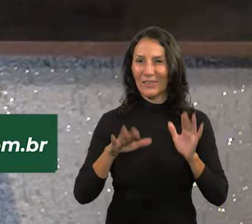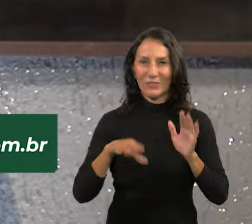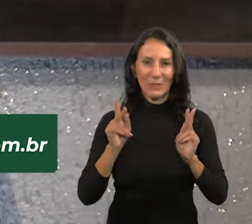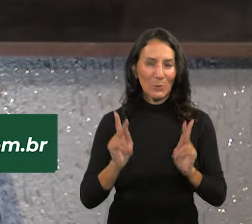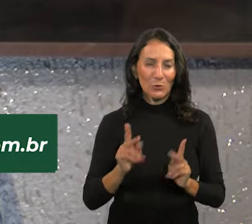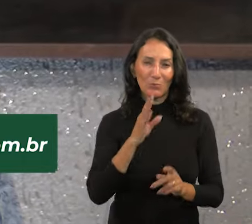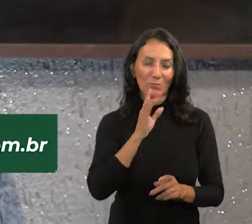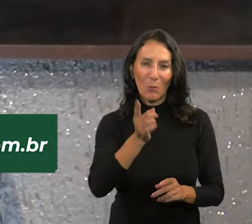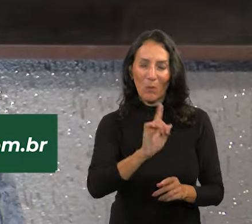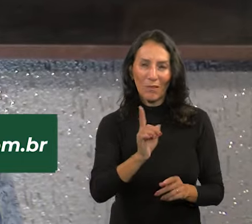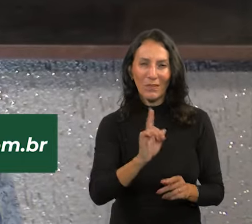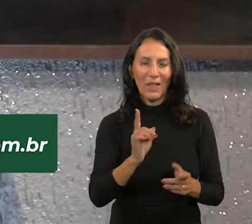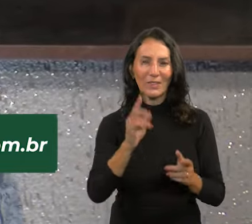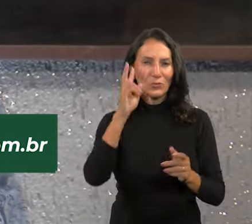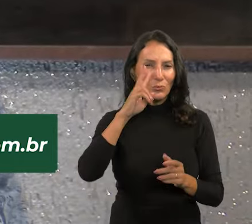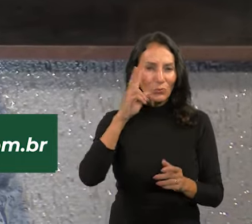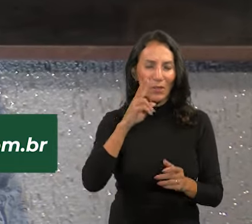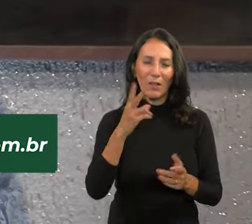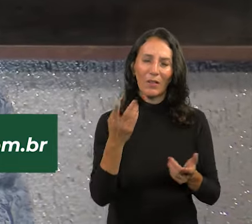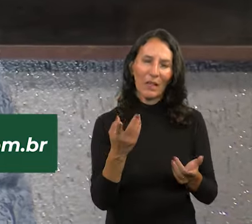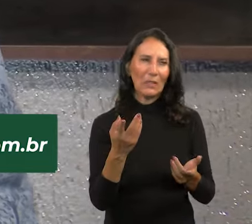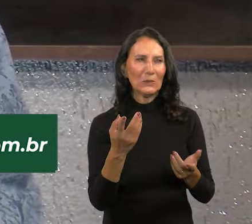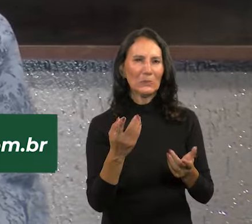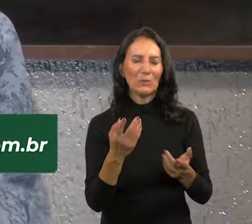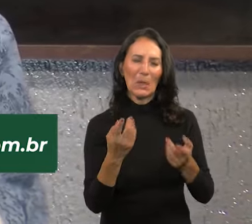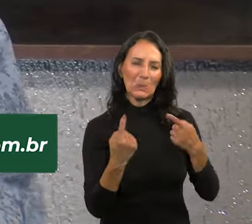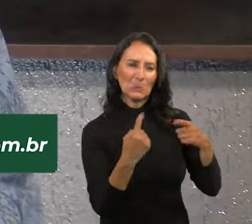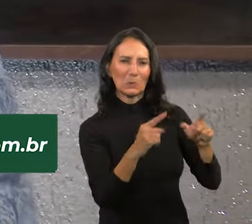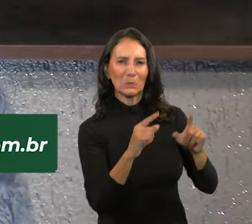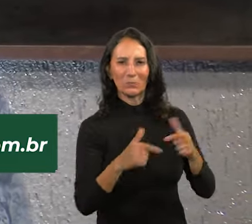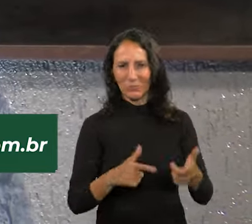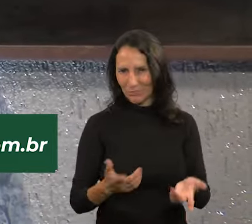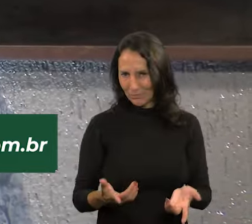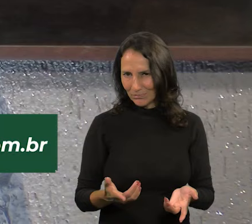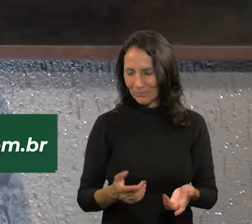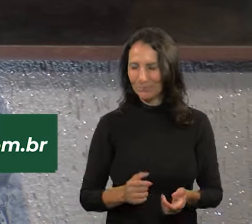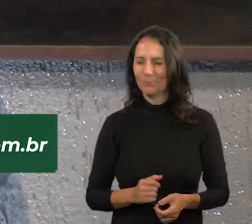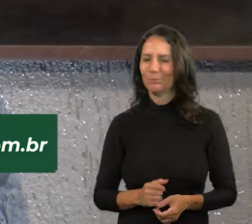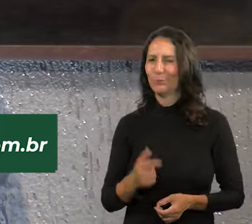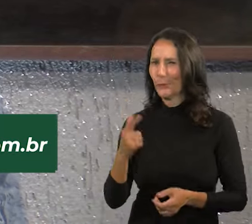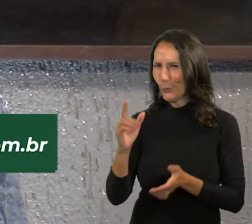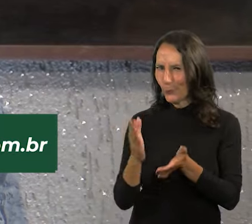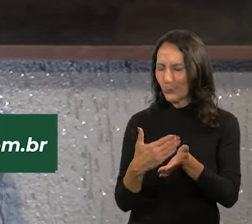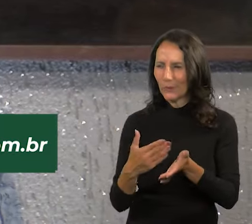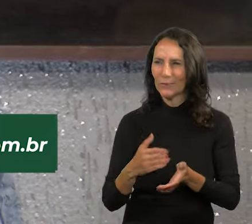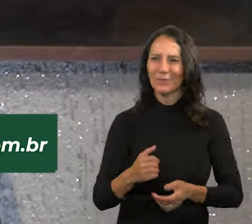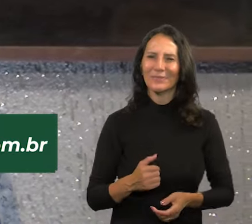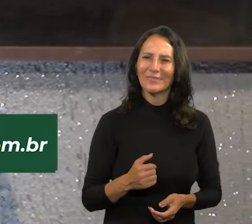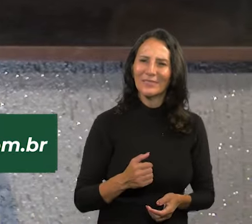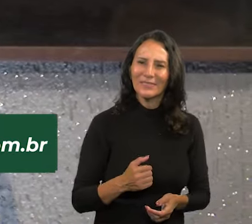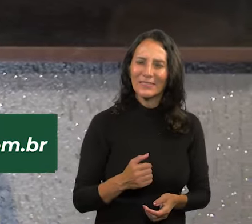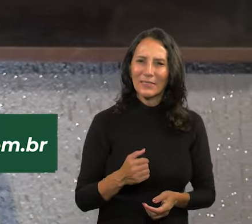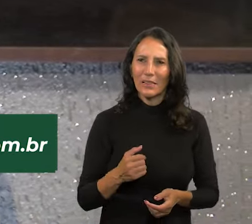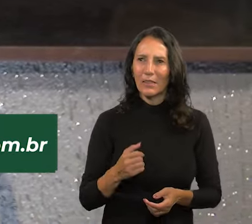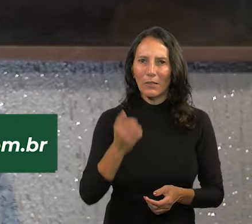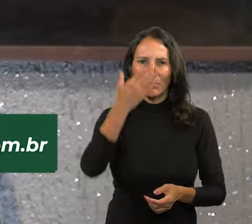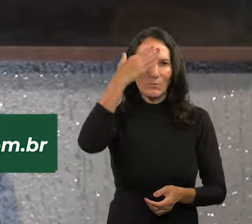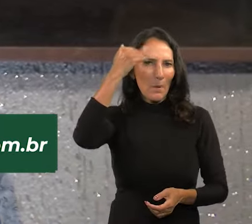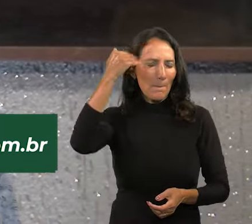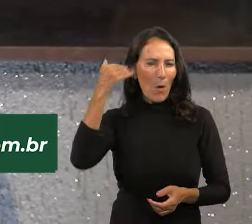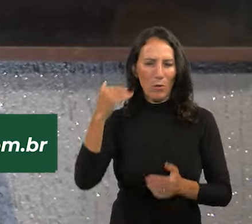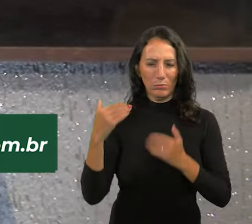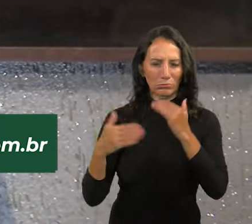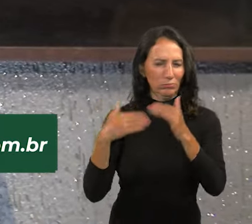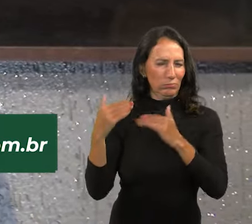um partido contra Israel. Leia. É perigoso ser grande. Nem todas as pessoas podem